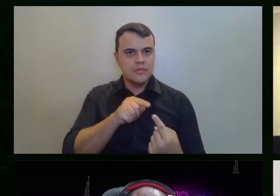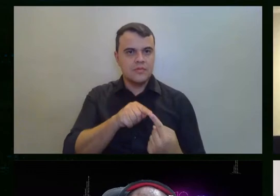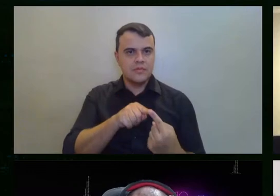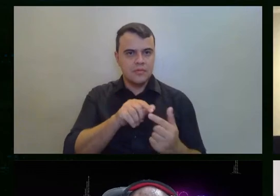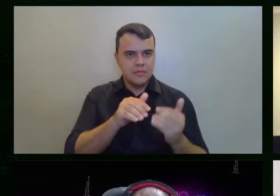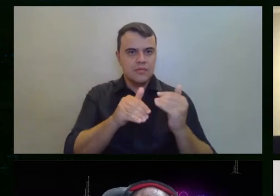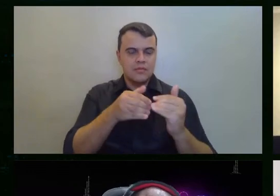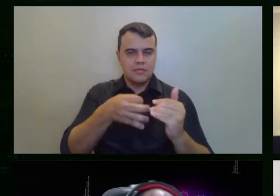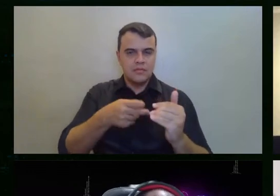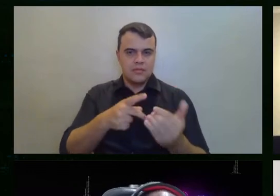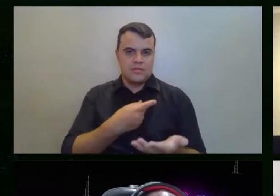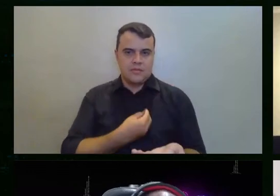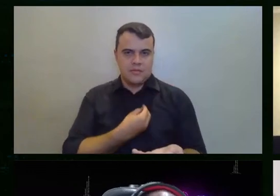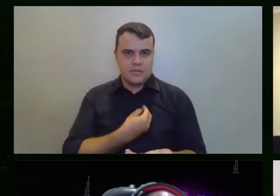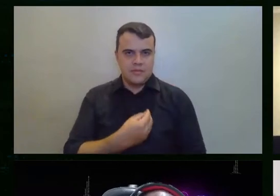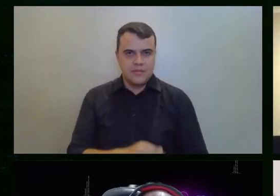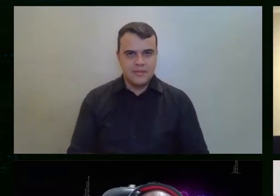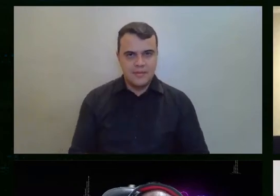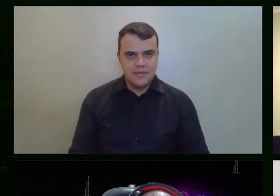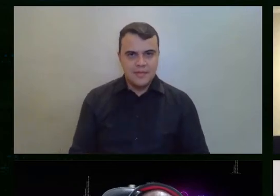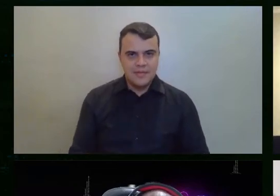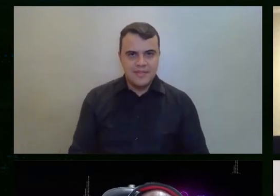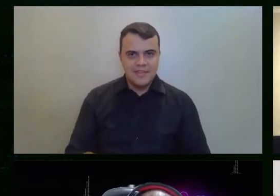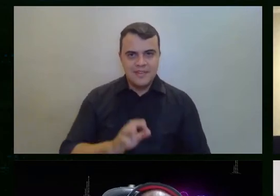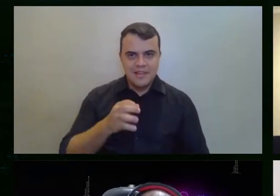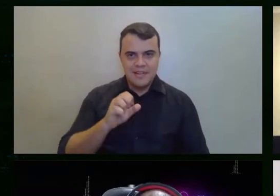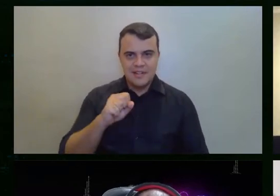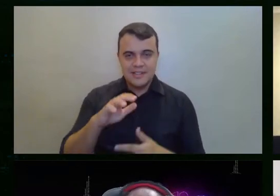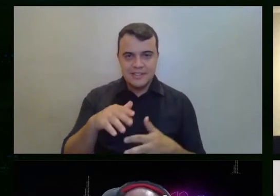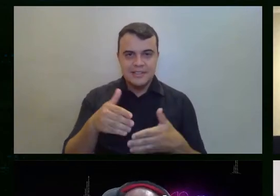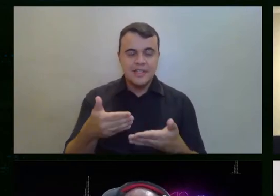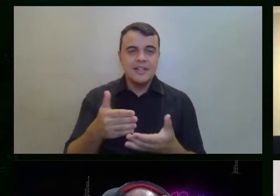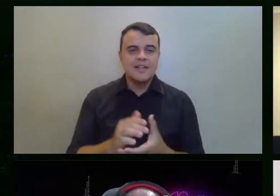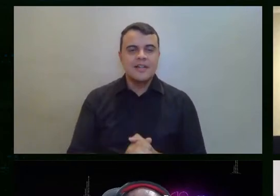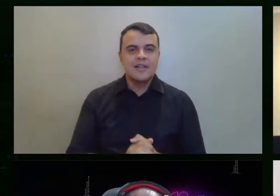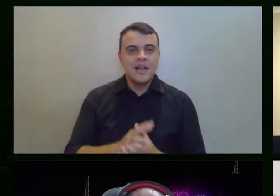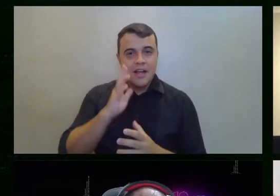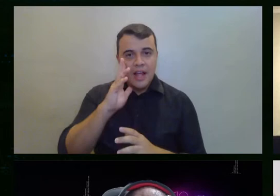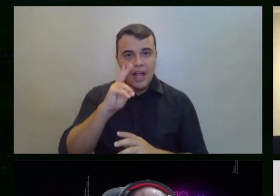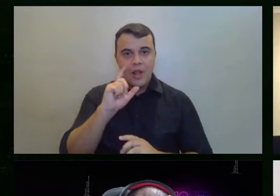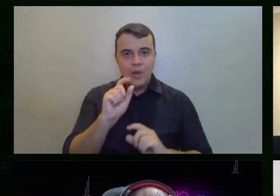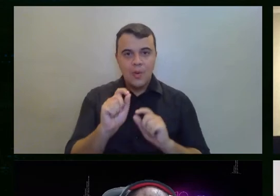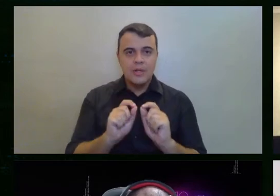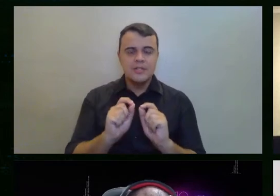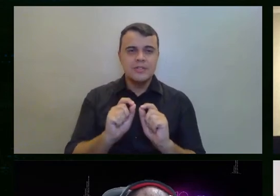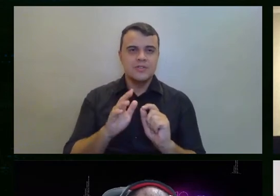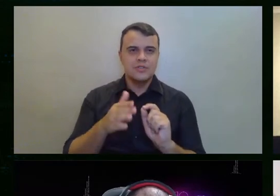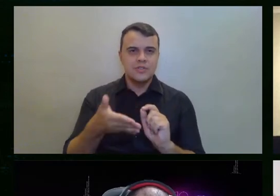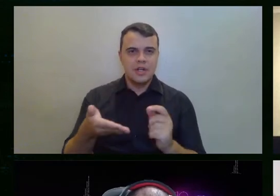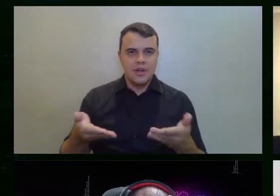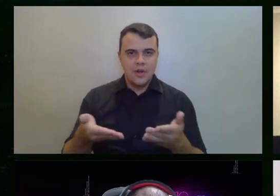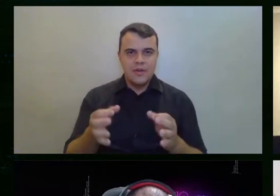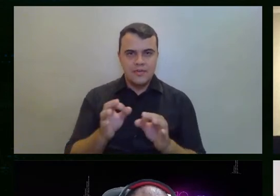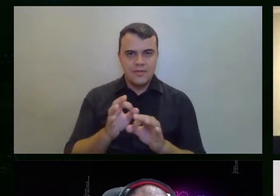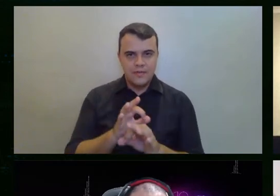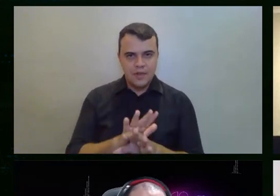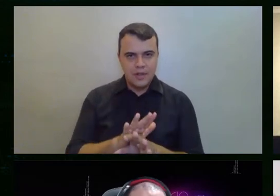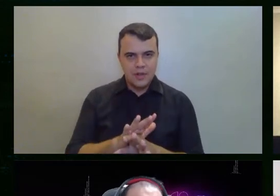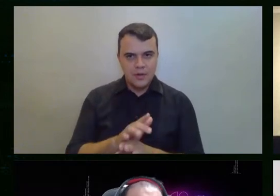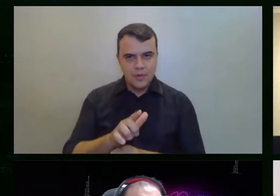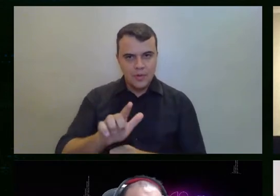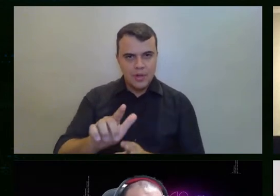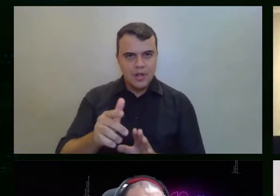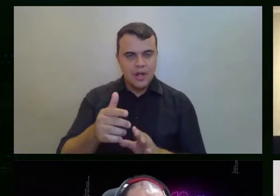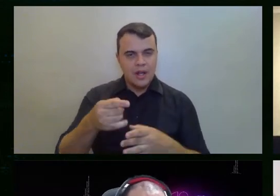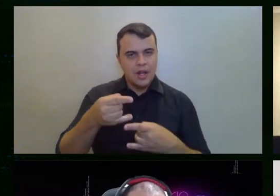ali da sua vida hein É isso aí é isso aí bom galera acho que acho que a gente chegou aí ao final de mais uma